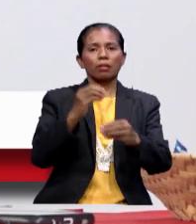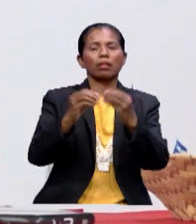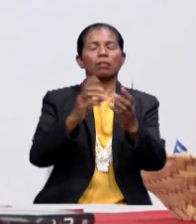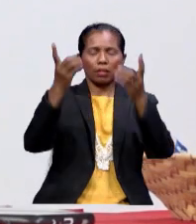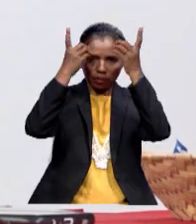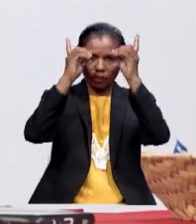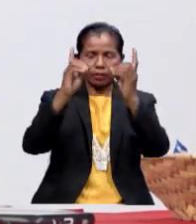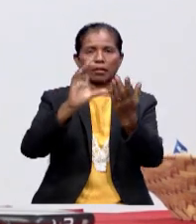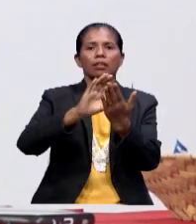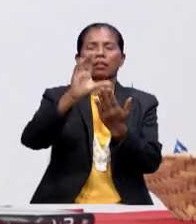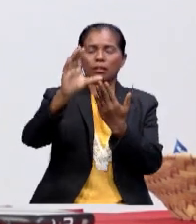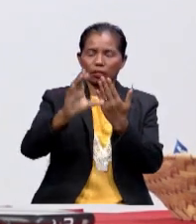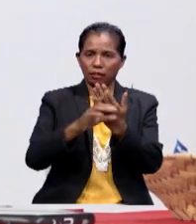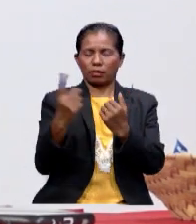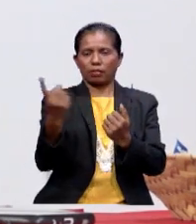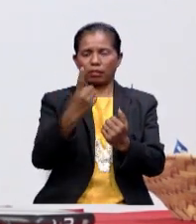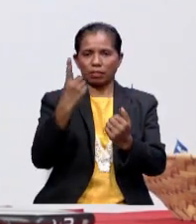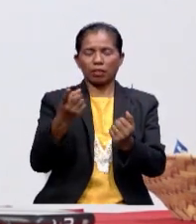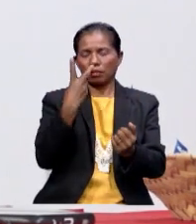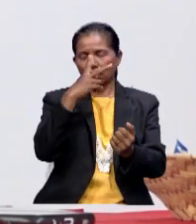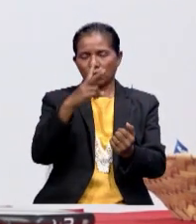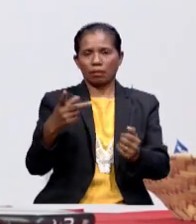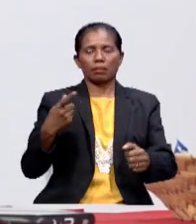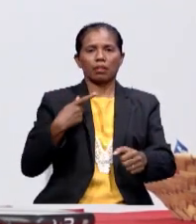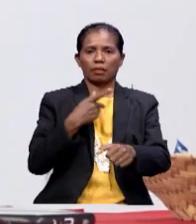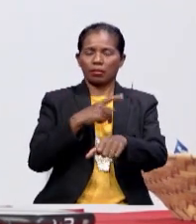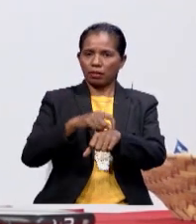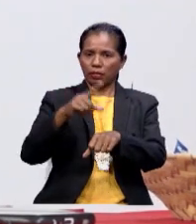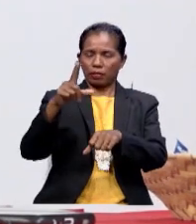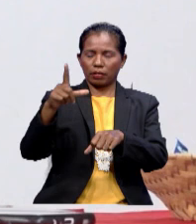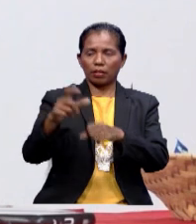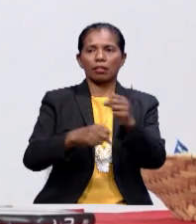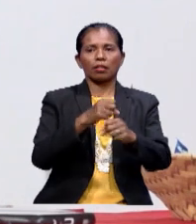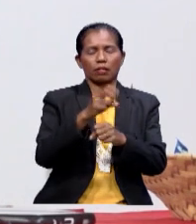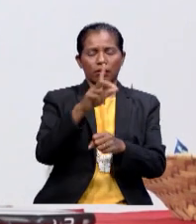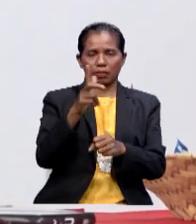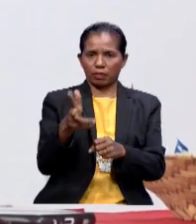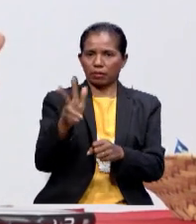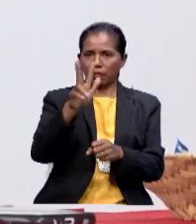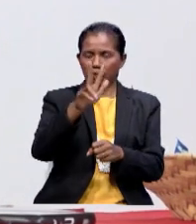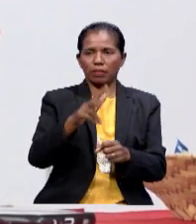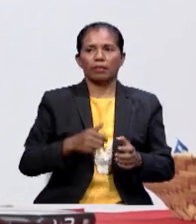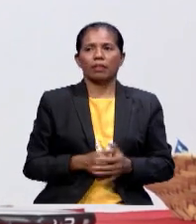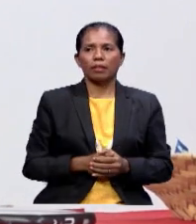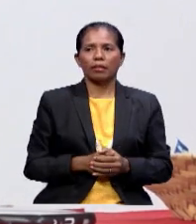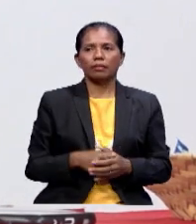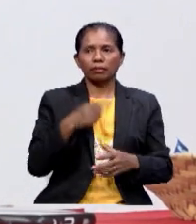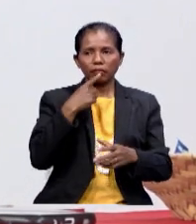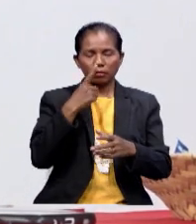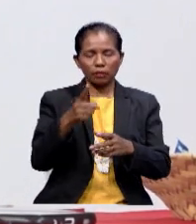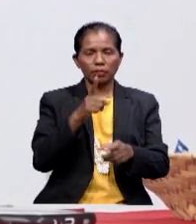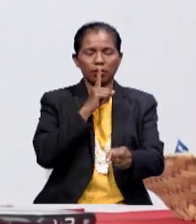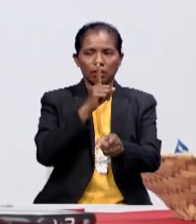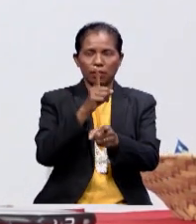e esse regimento mantém-se válido. Mantém-se válido, tal como está, e portanto, ali está muito claro, portanto,